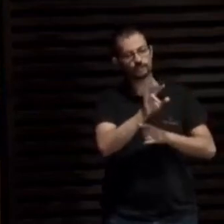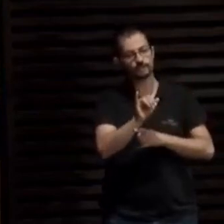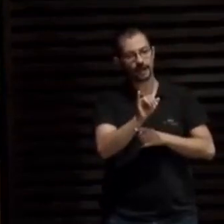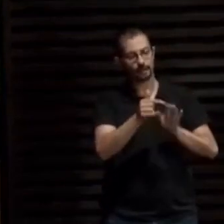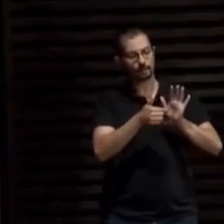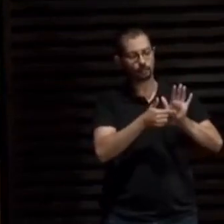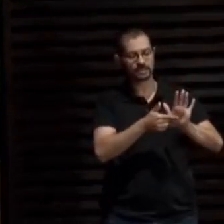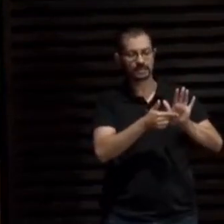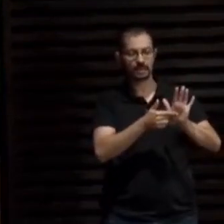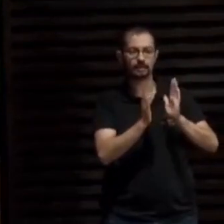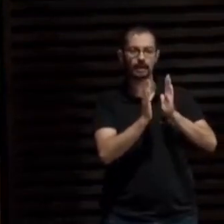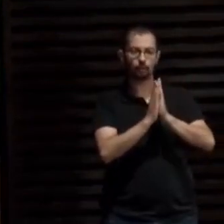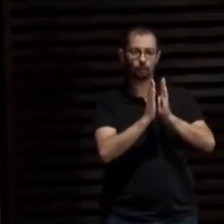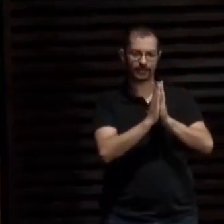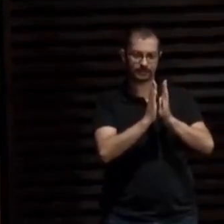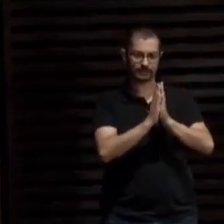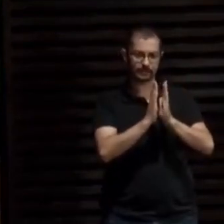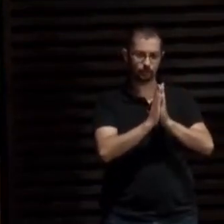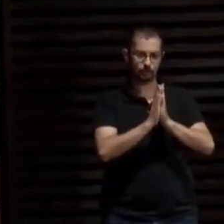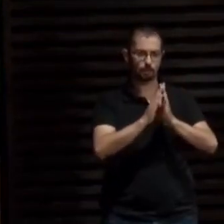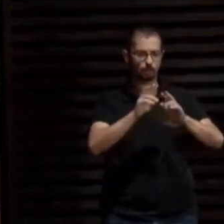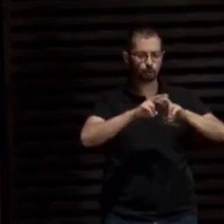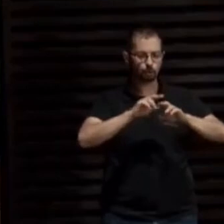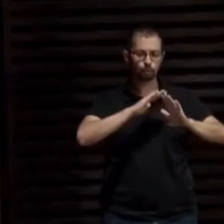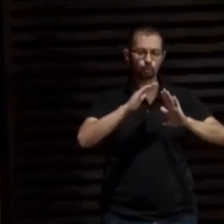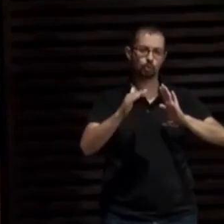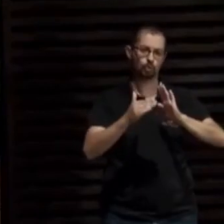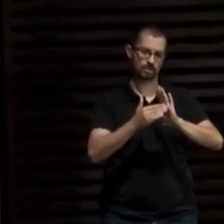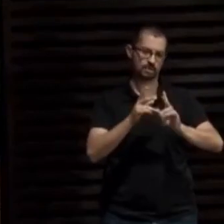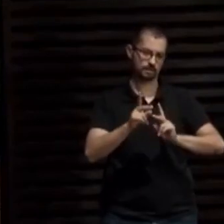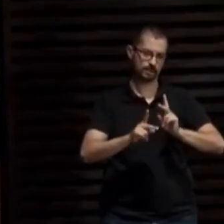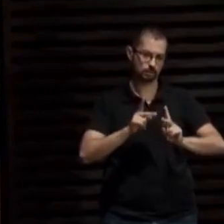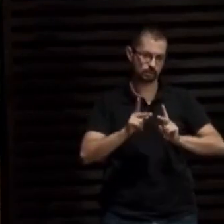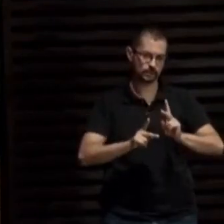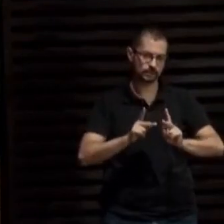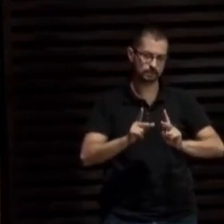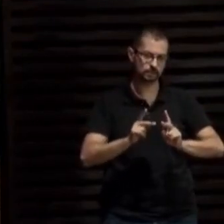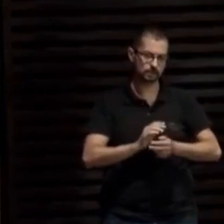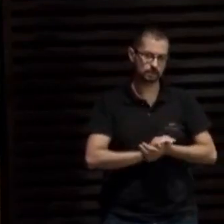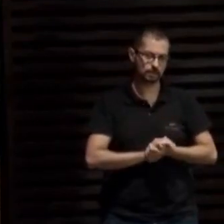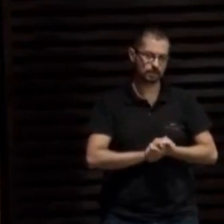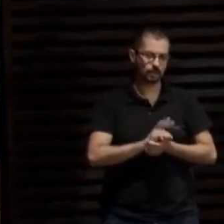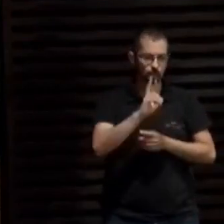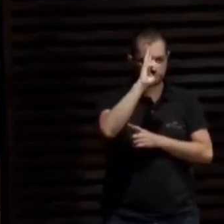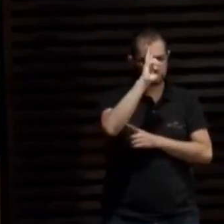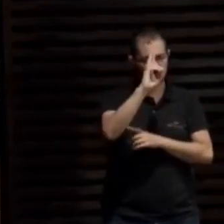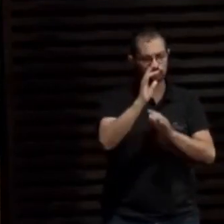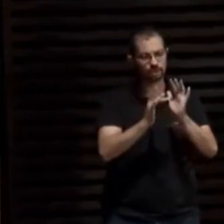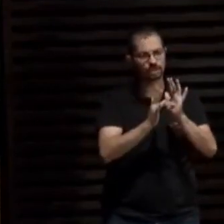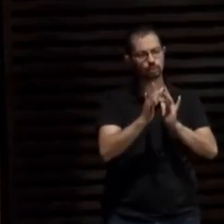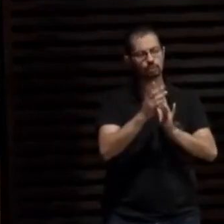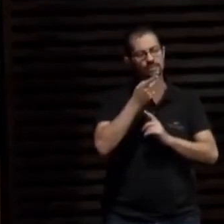oração universal por toda a igreja. O Senhor está falando da